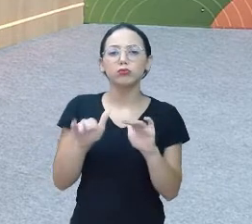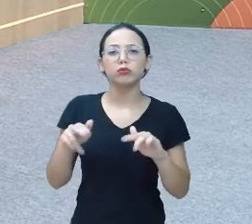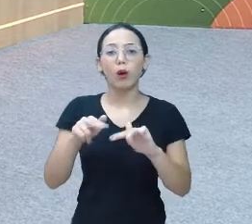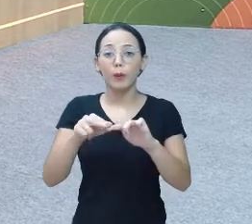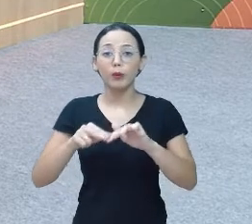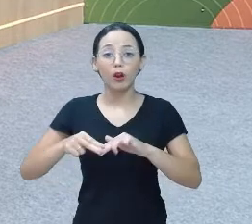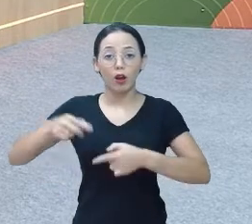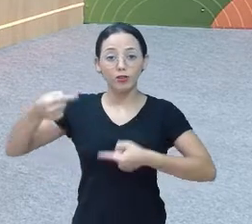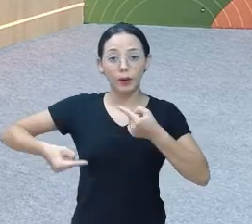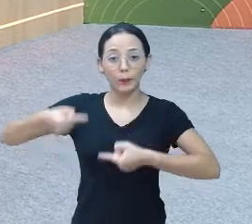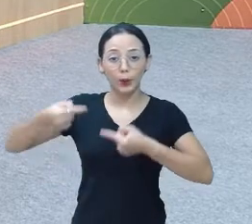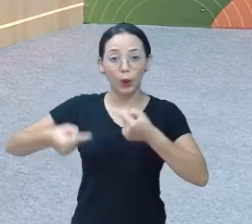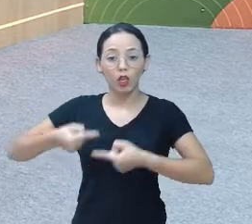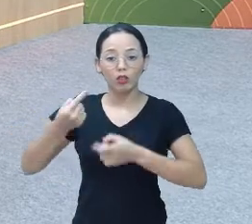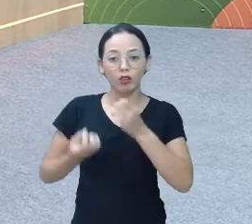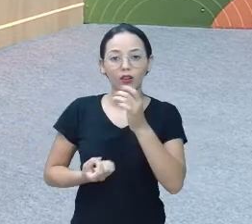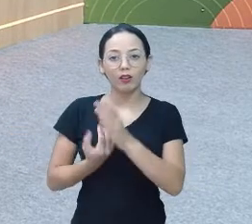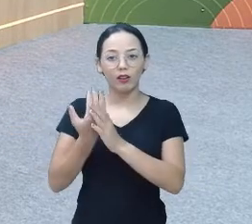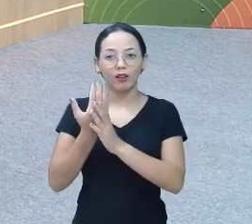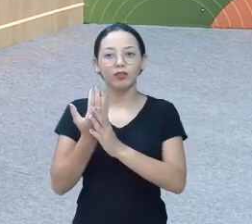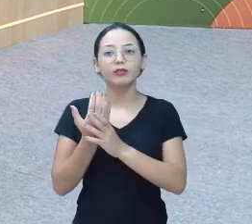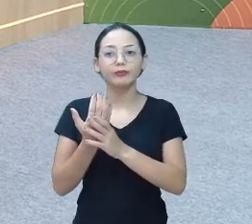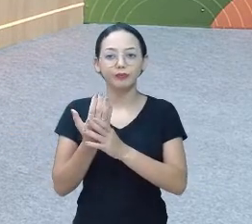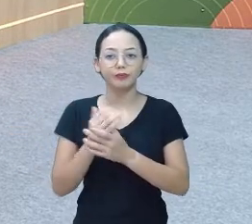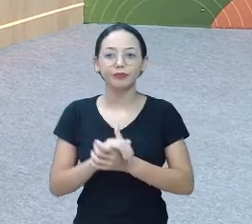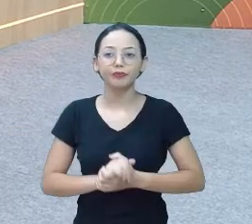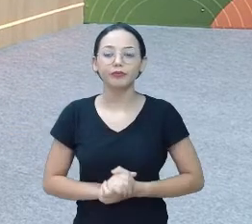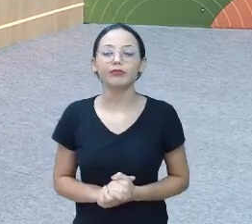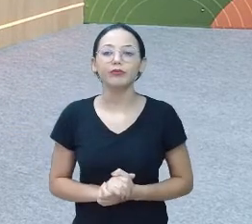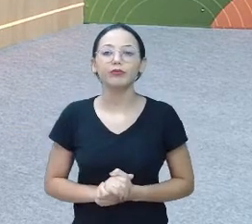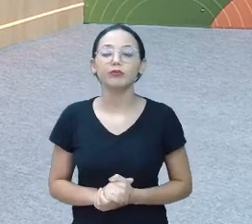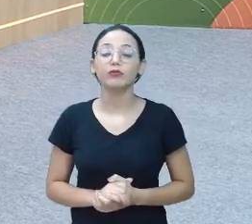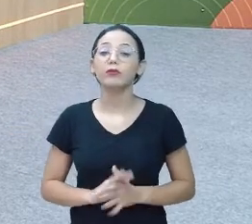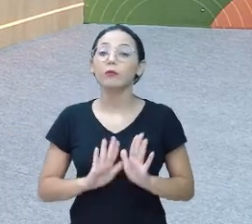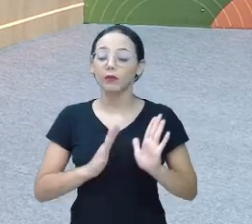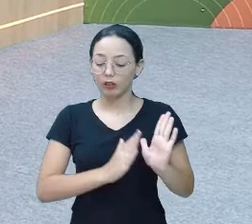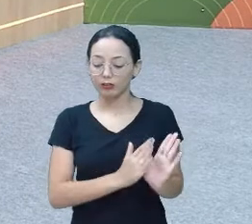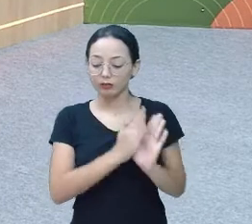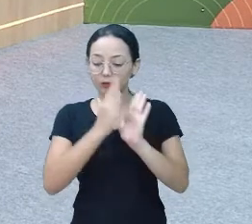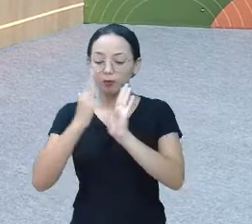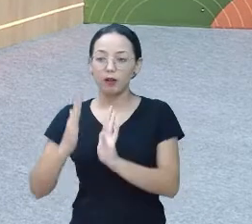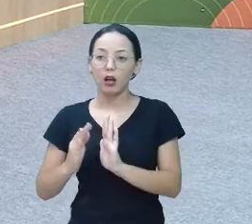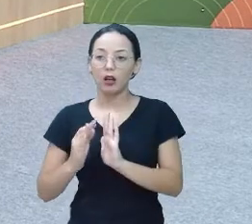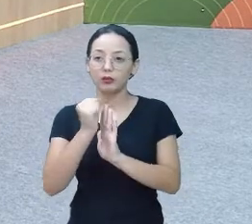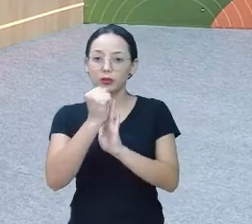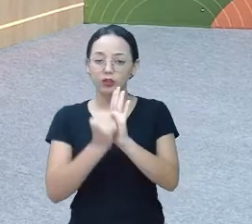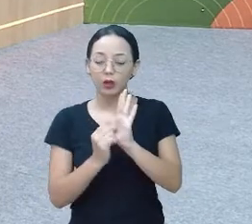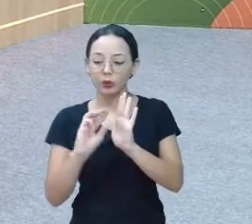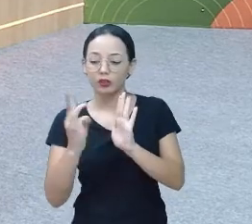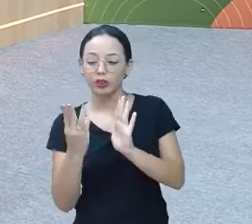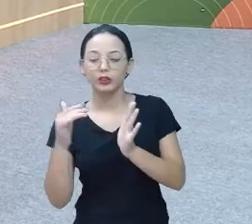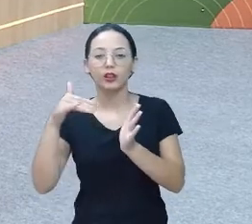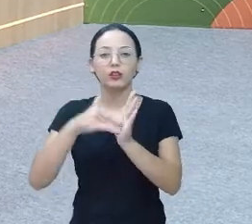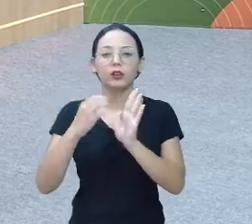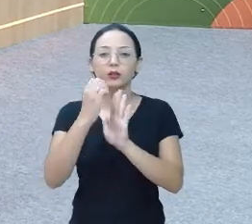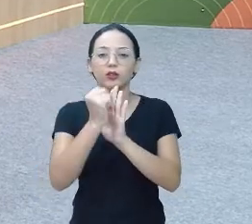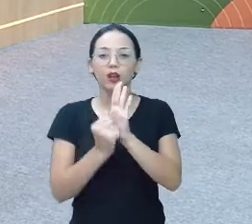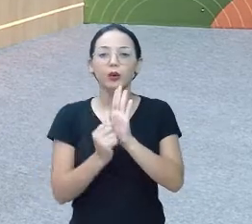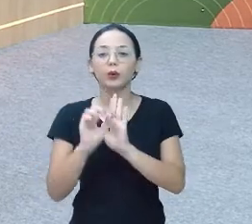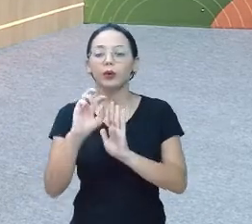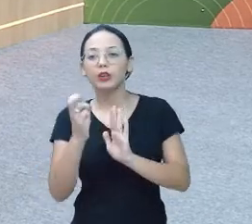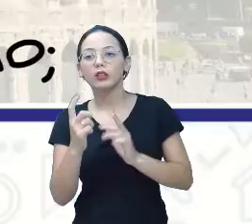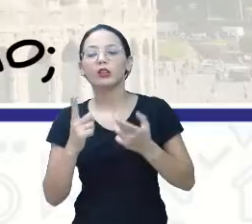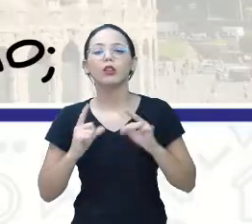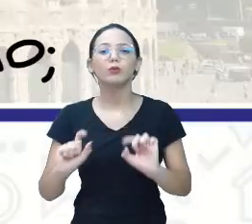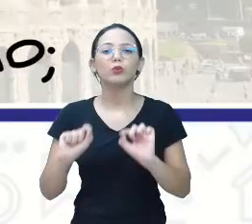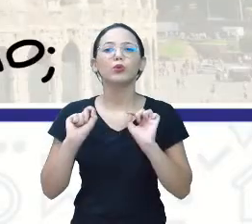políticas que serão empreendidas. Pois bem, já do século III ao século V, nós